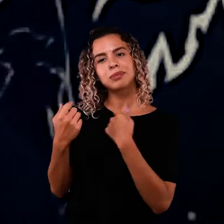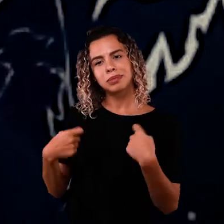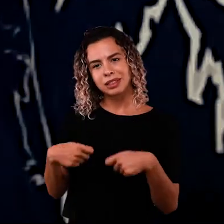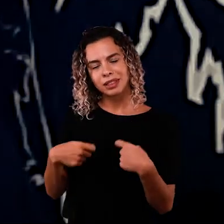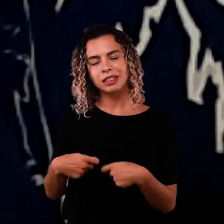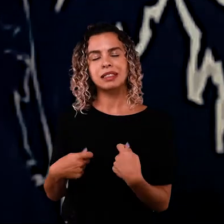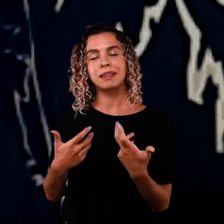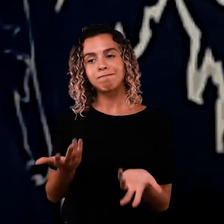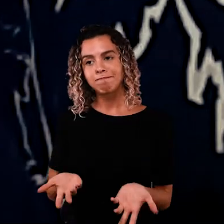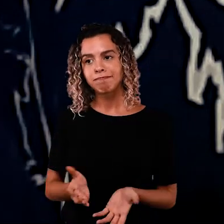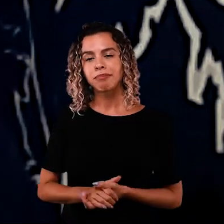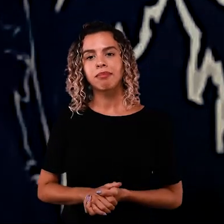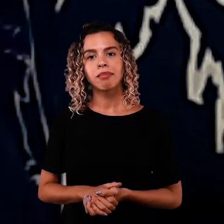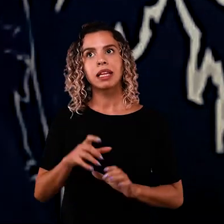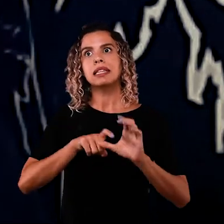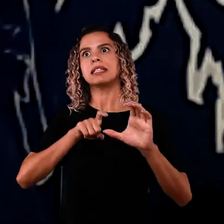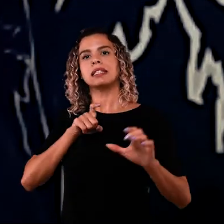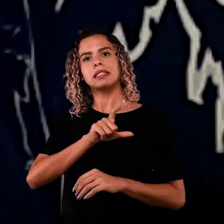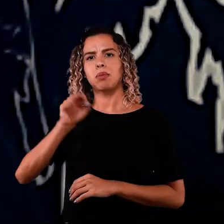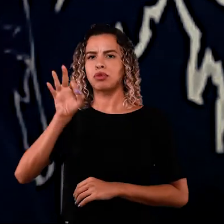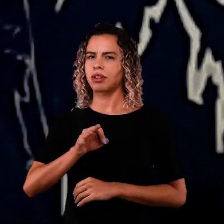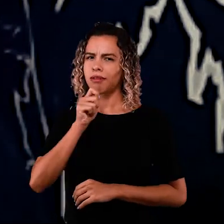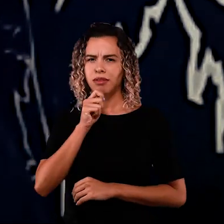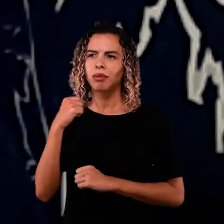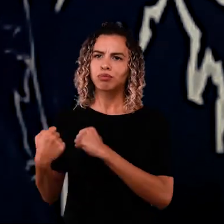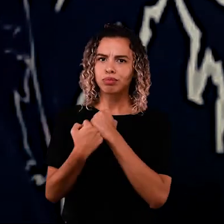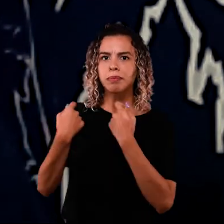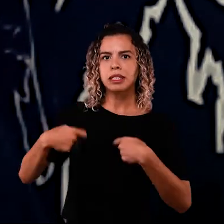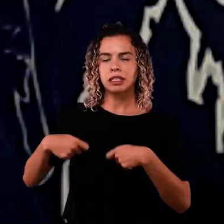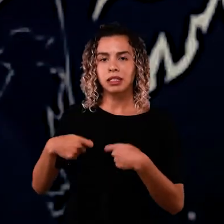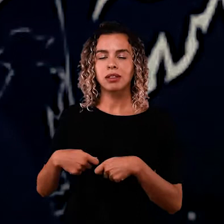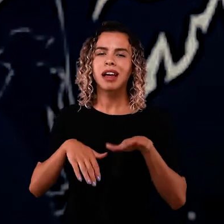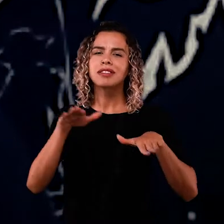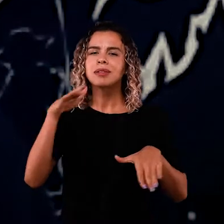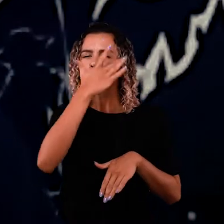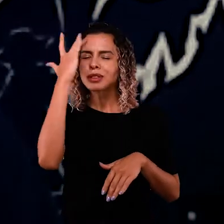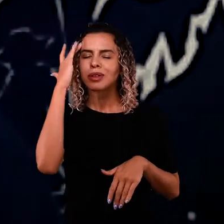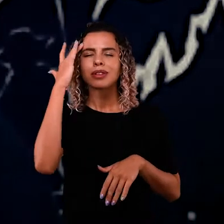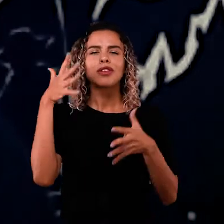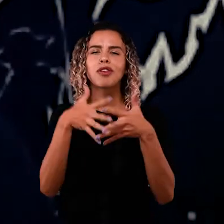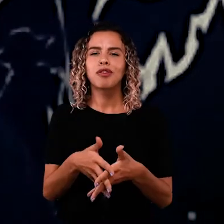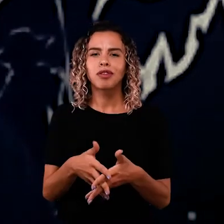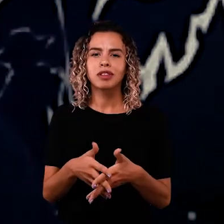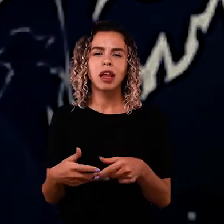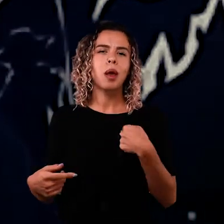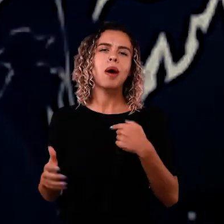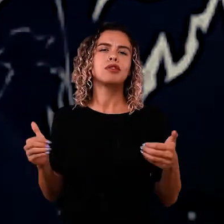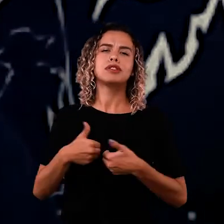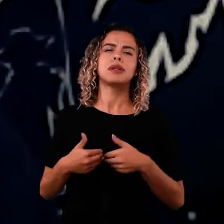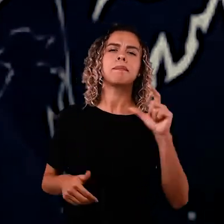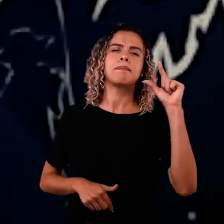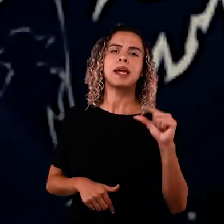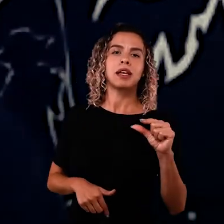pessoas depois dessas crises. Então eu preciso de bastante suporte ainda. As pessoas acabam confundindo, né, achando que eu sou